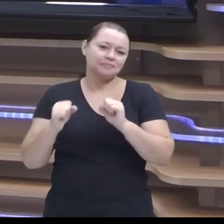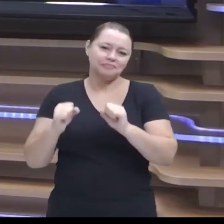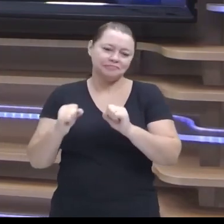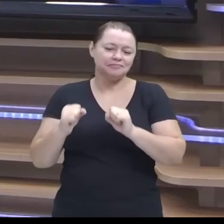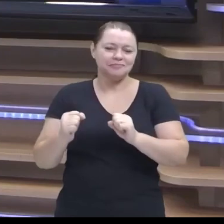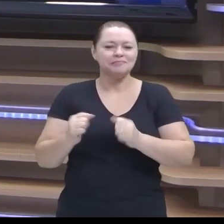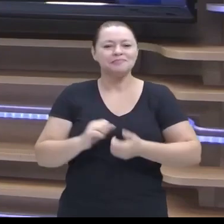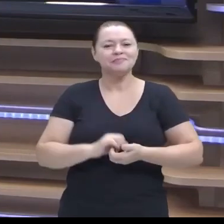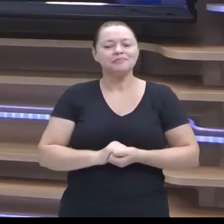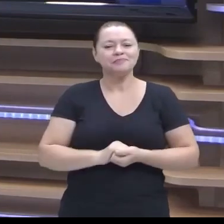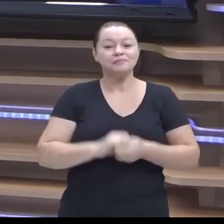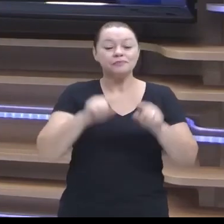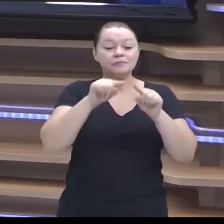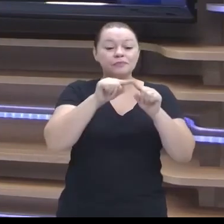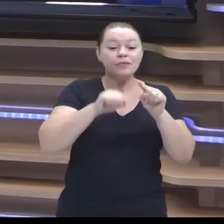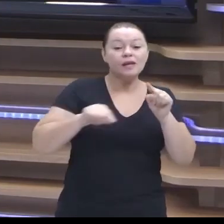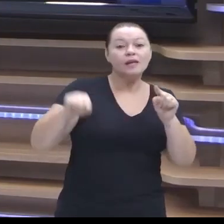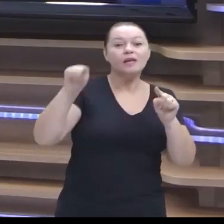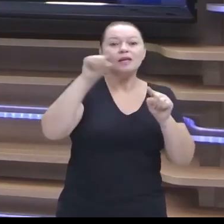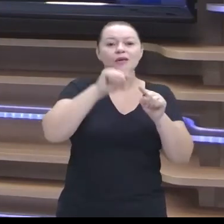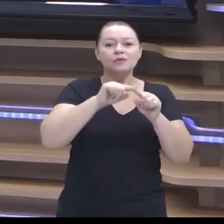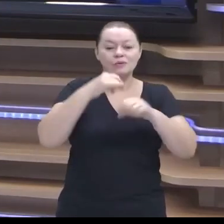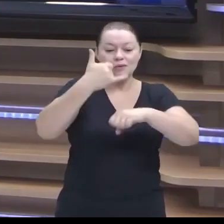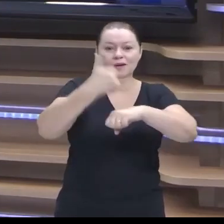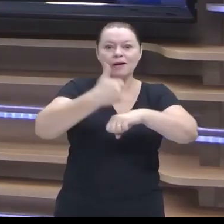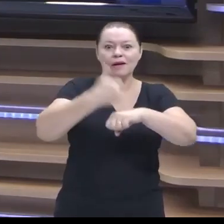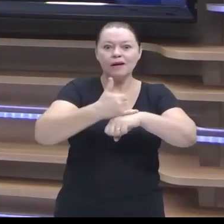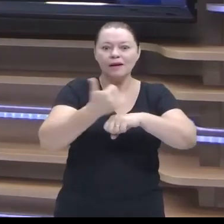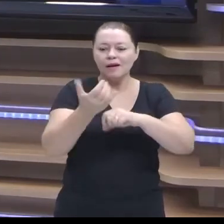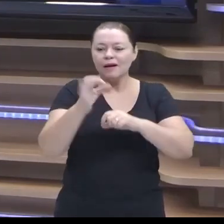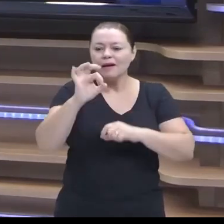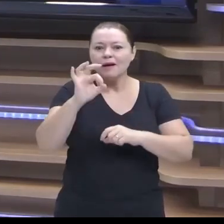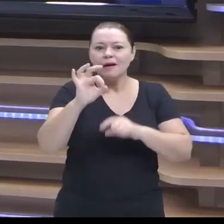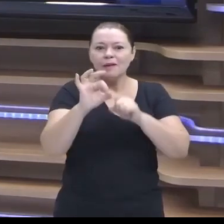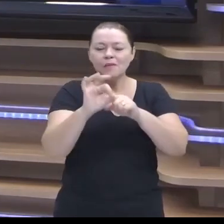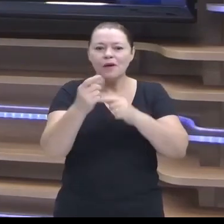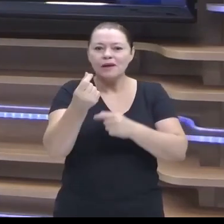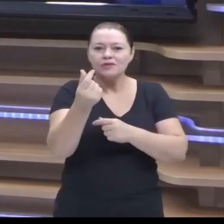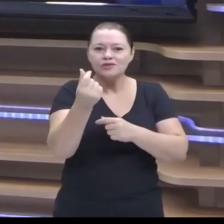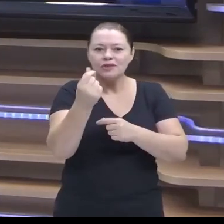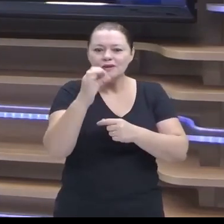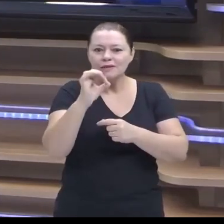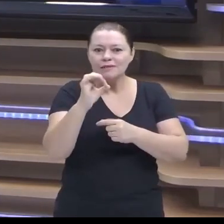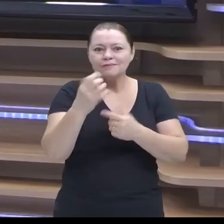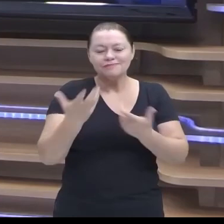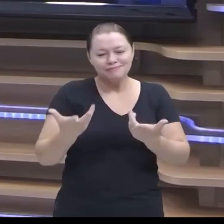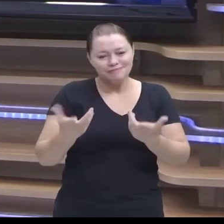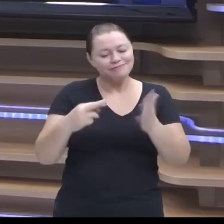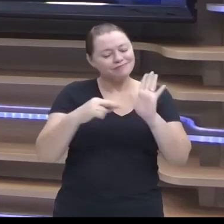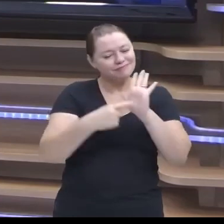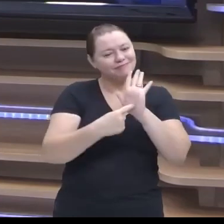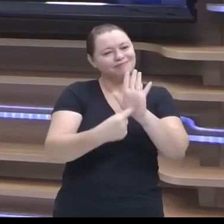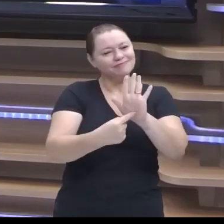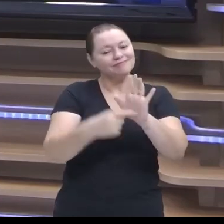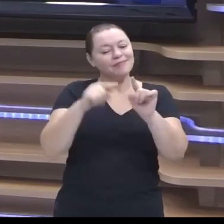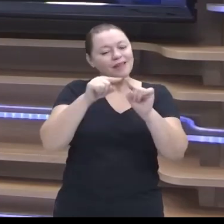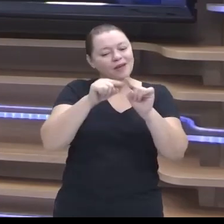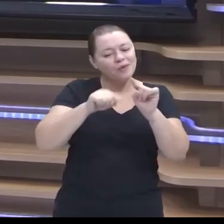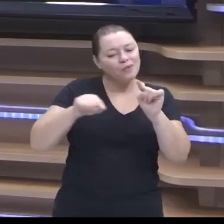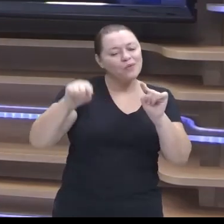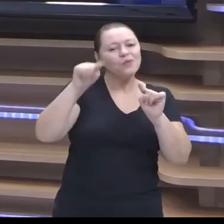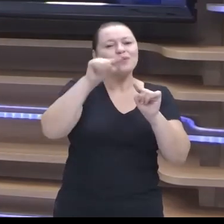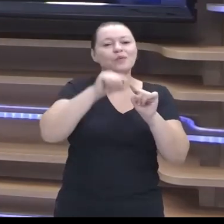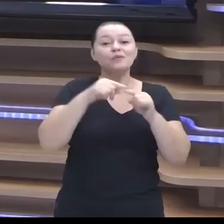porta. Círculo, moeda, né? Aquelas moedinhas. Representa o círculo.